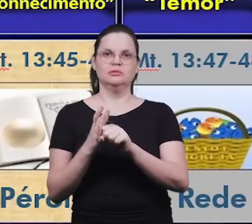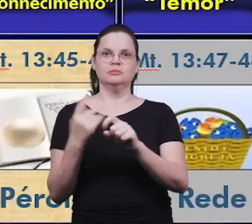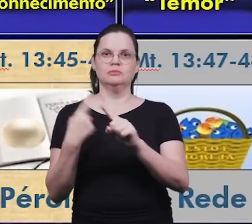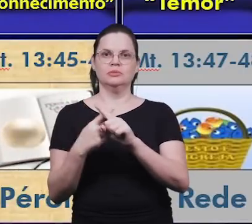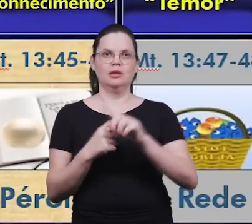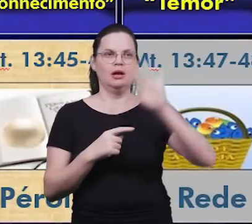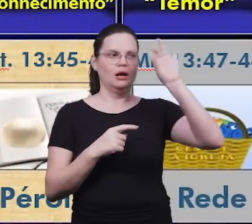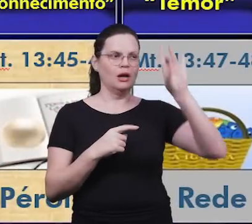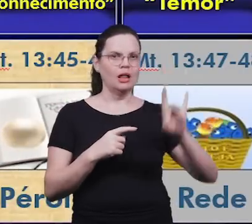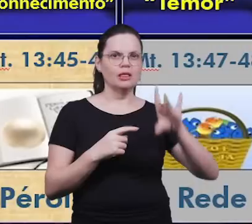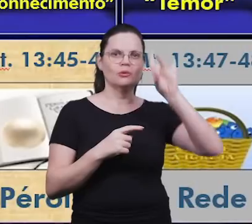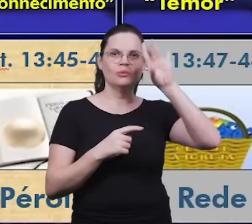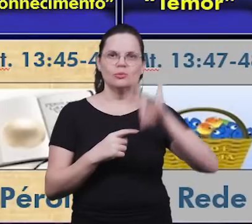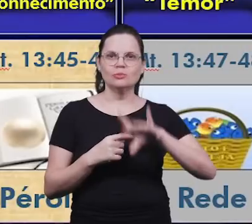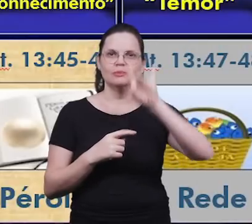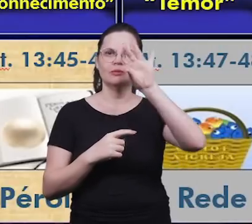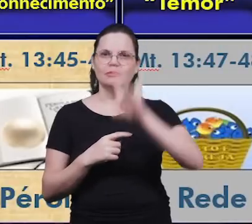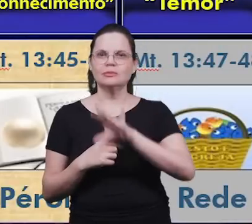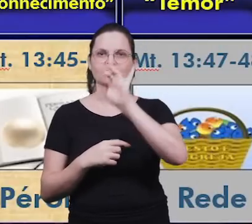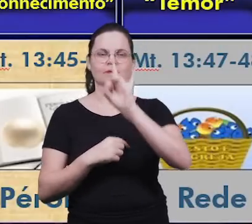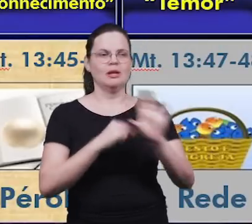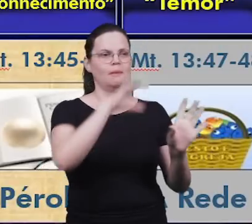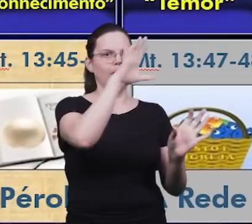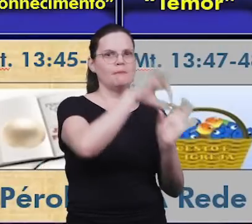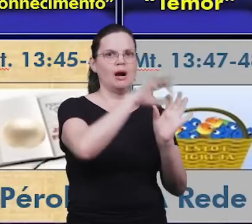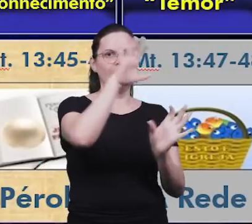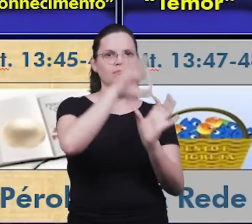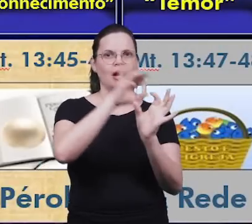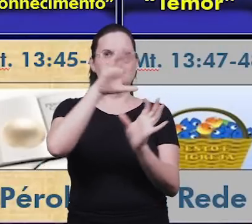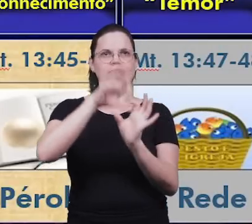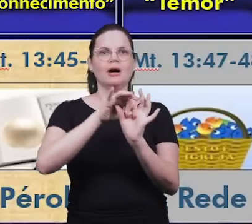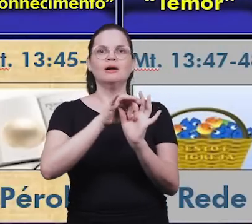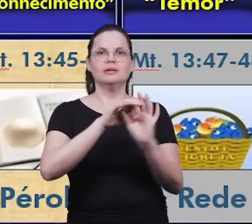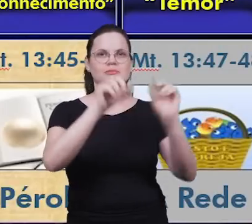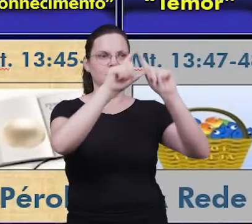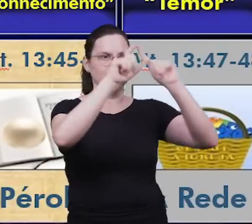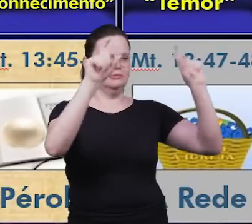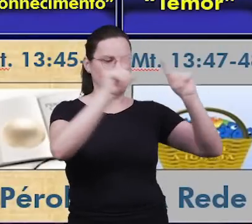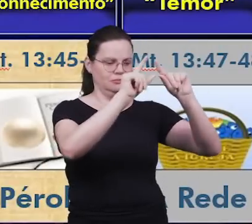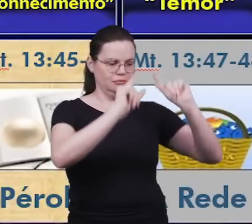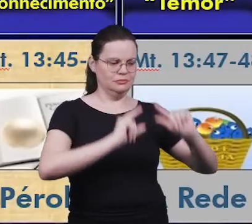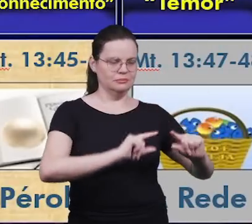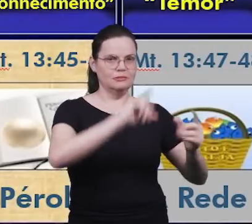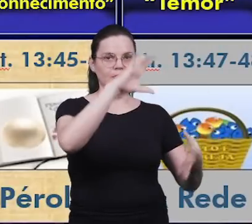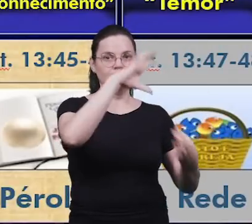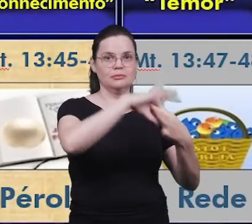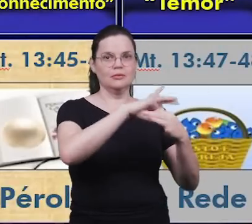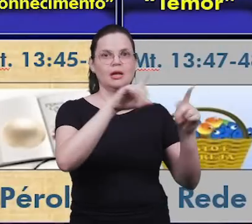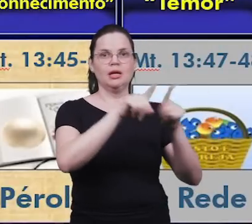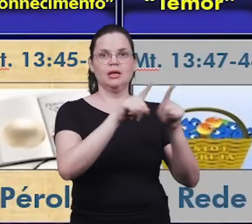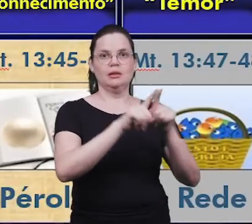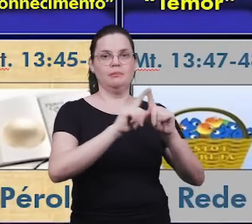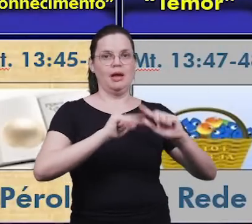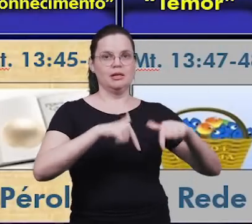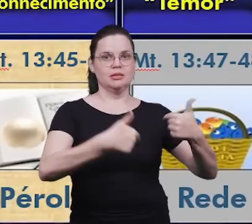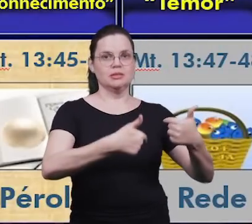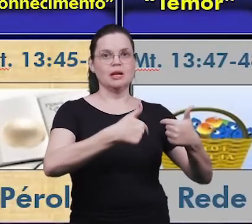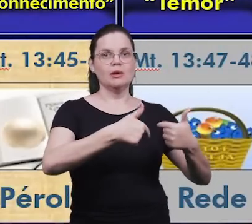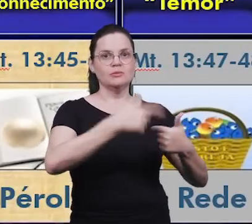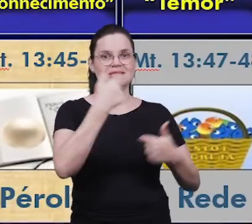cartas, cada uma das parábolas e as 7 operações do Espírito de Deus no livro de Isaías. Então, se você